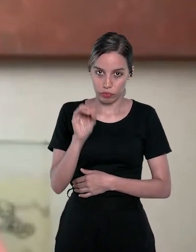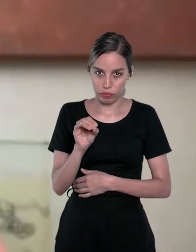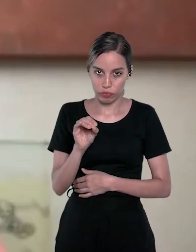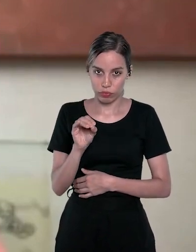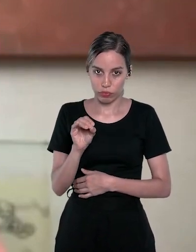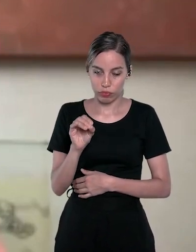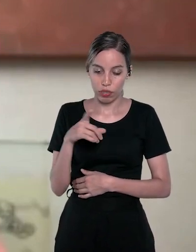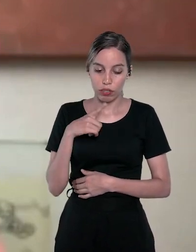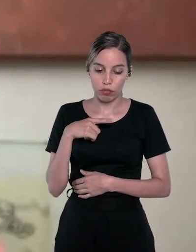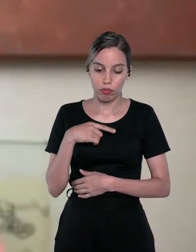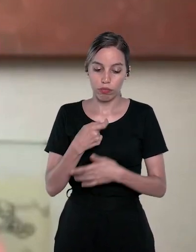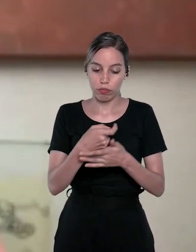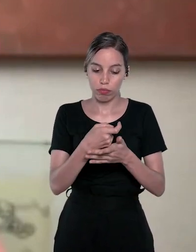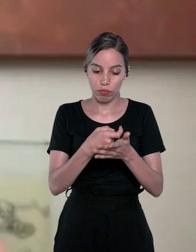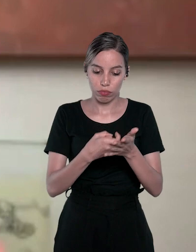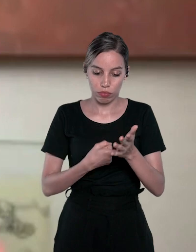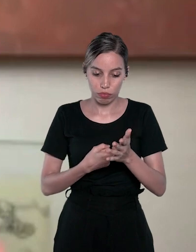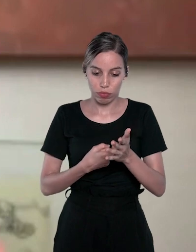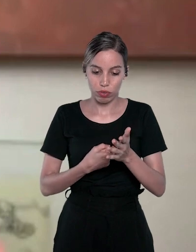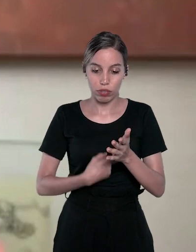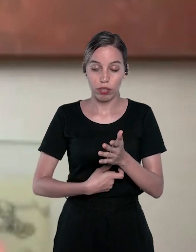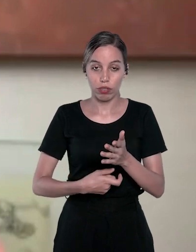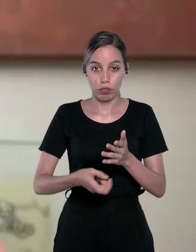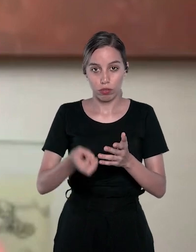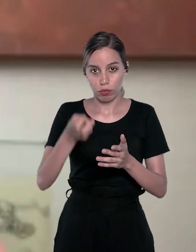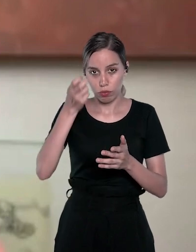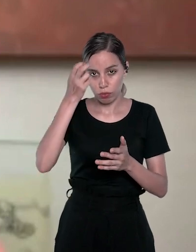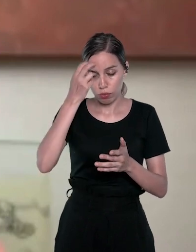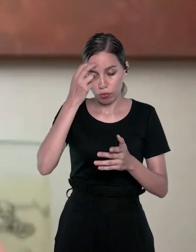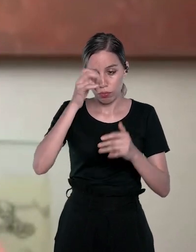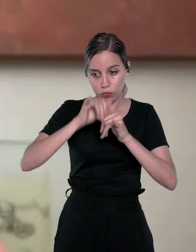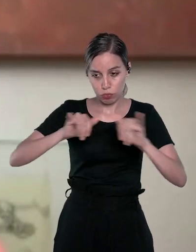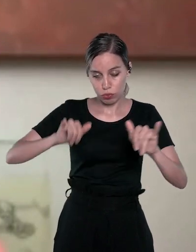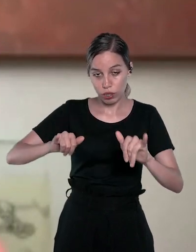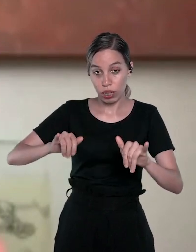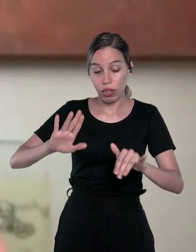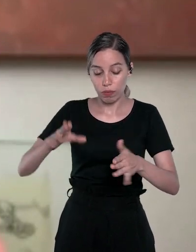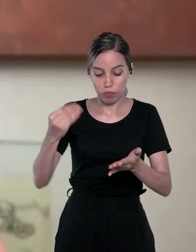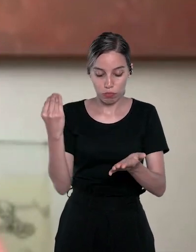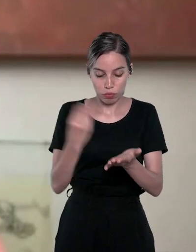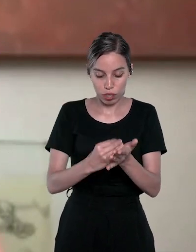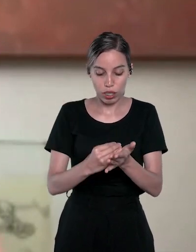Cultura em homenagem aos 70 anos de Wander Piroli.